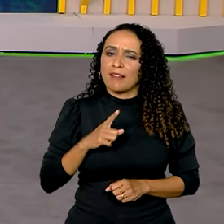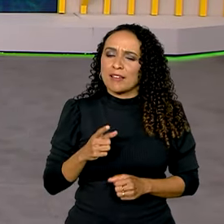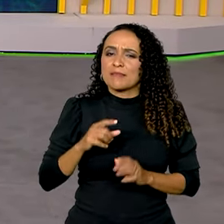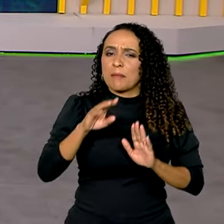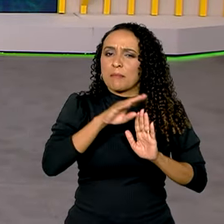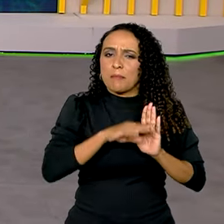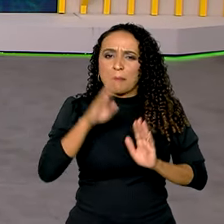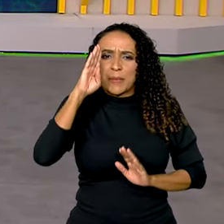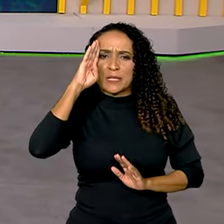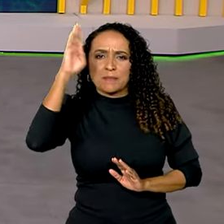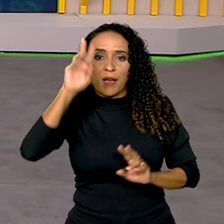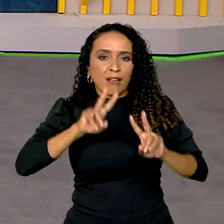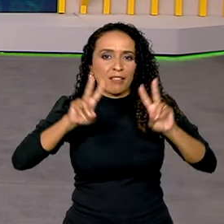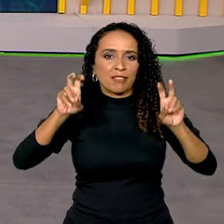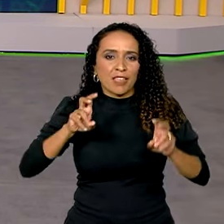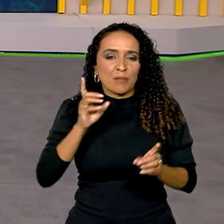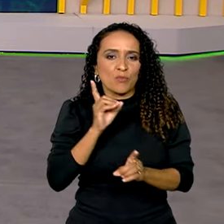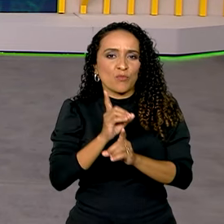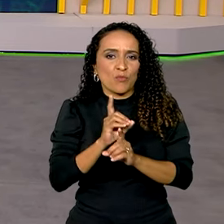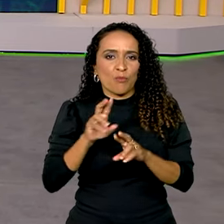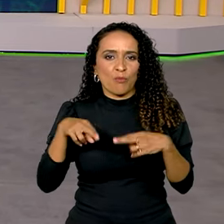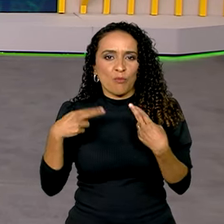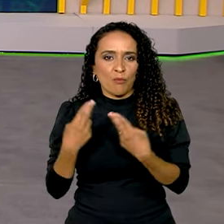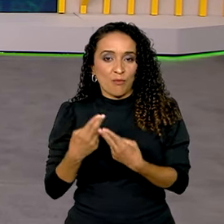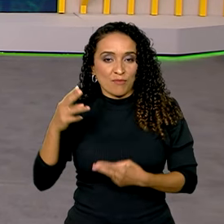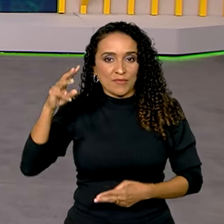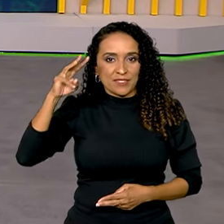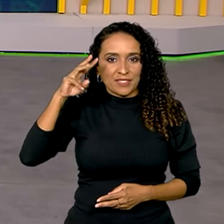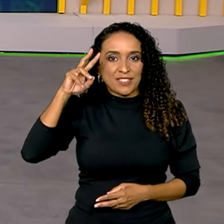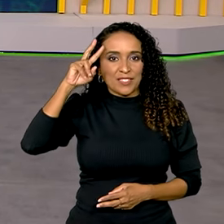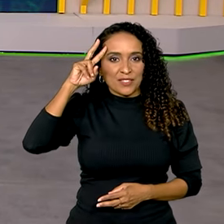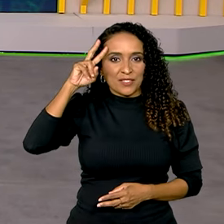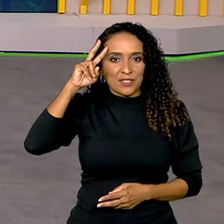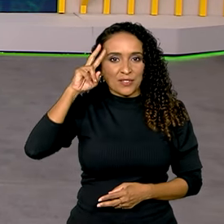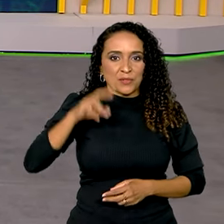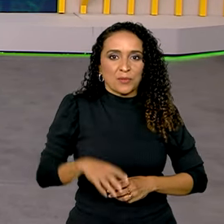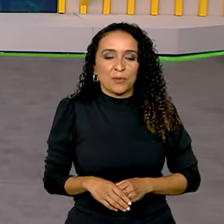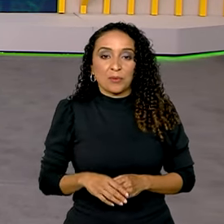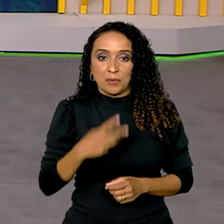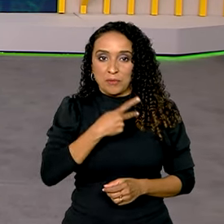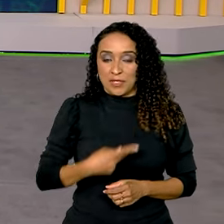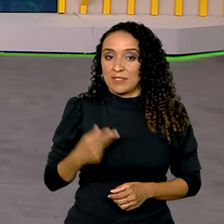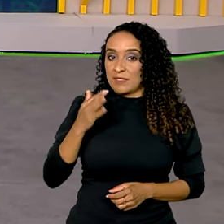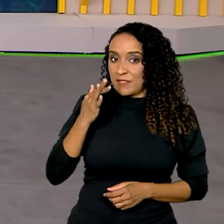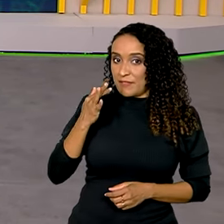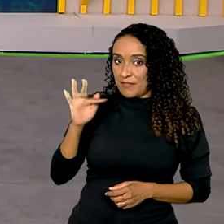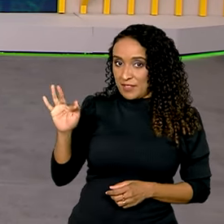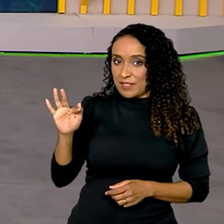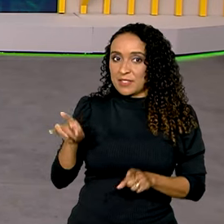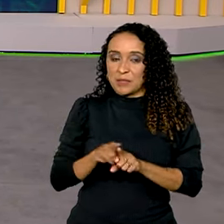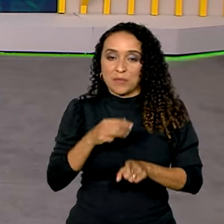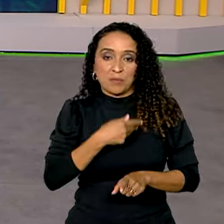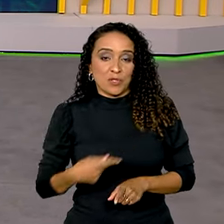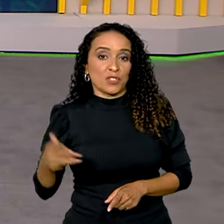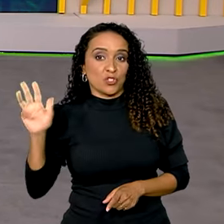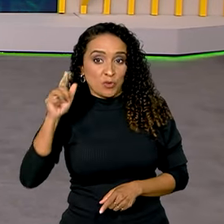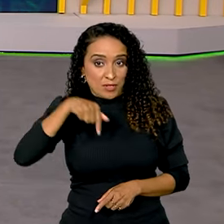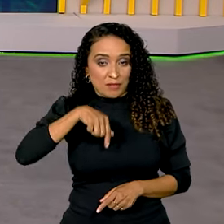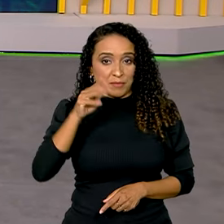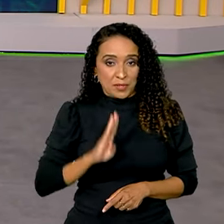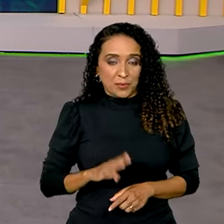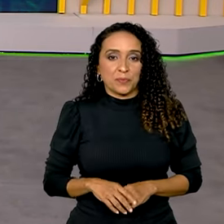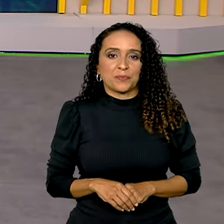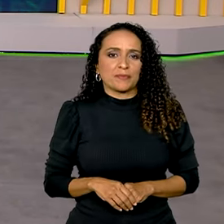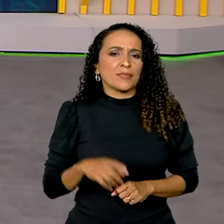os principais temas de um encontro nesta segunda-feira entre o presidente da França e o presidente Lula aqui no